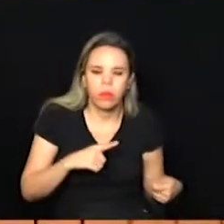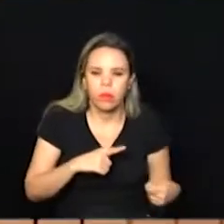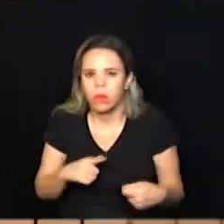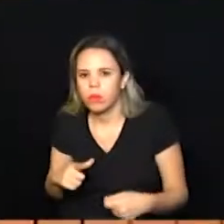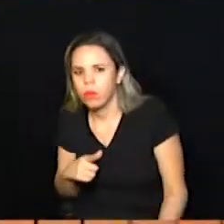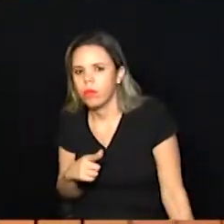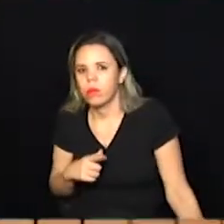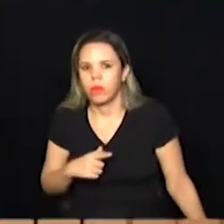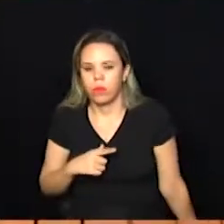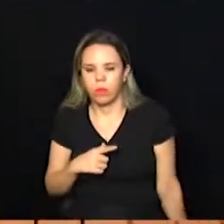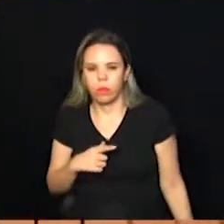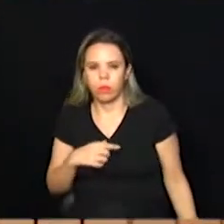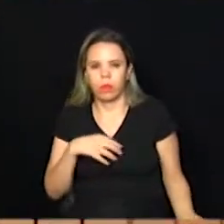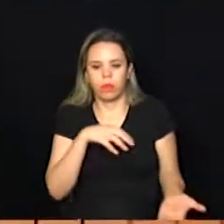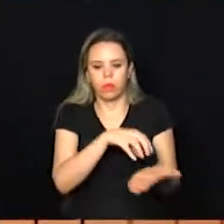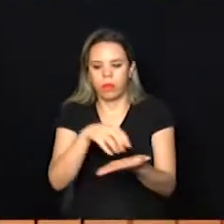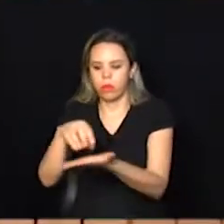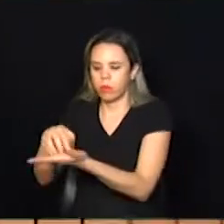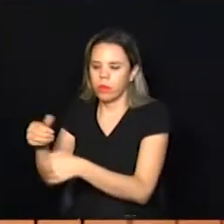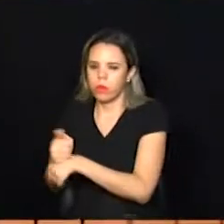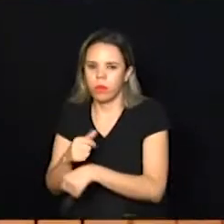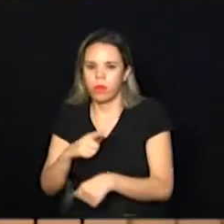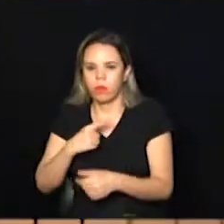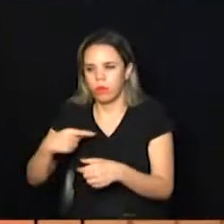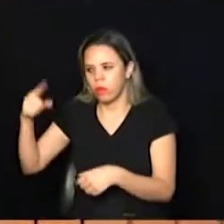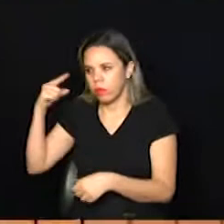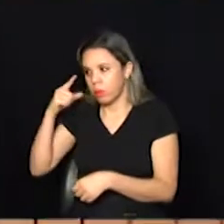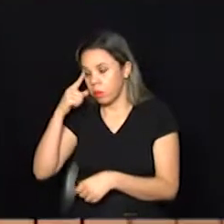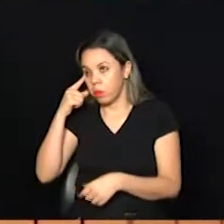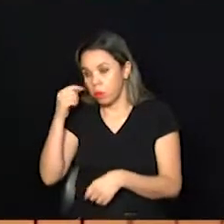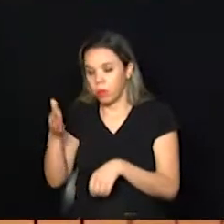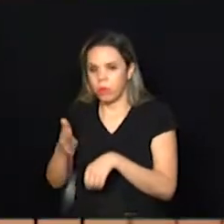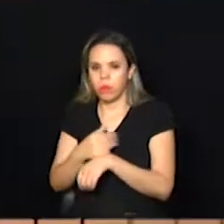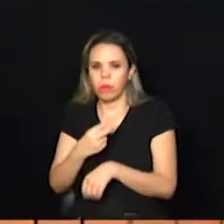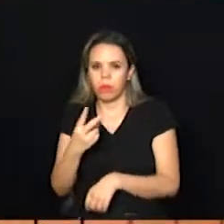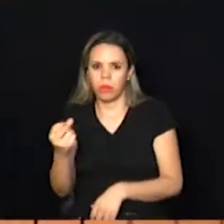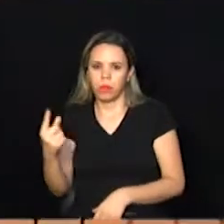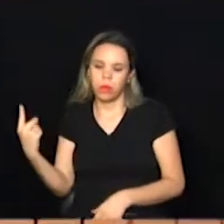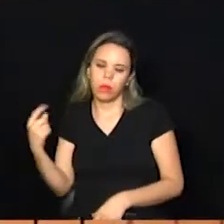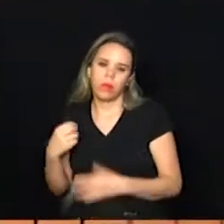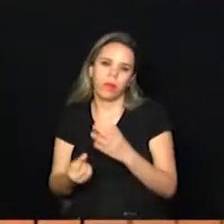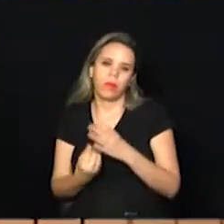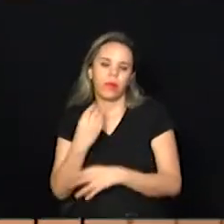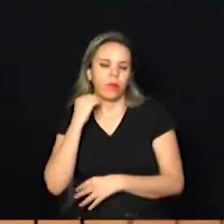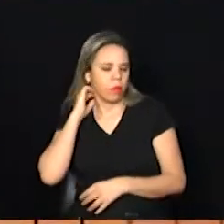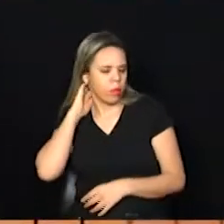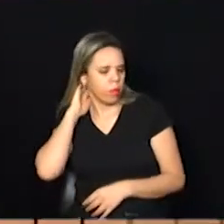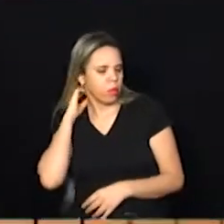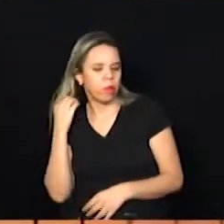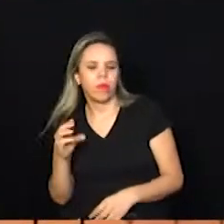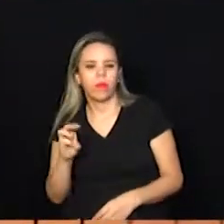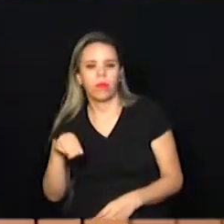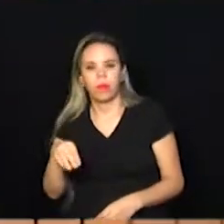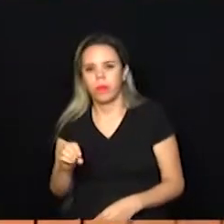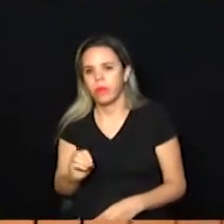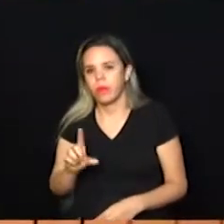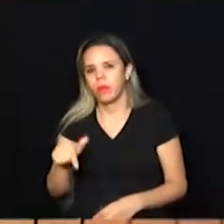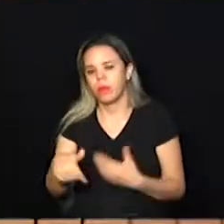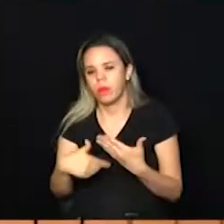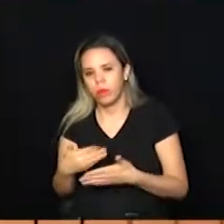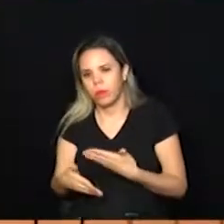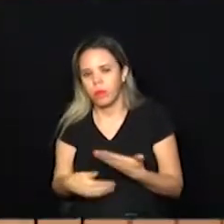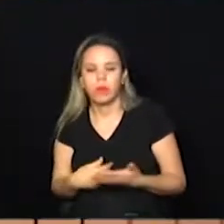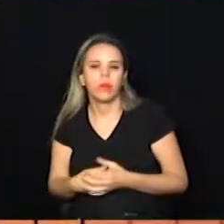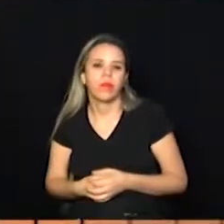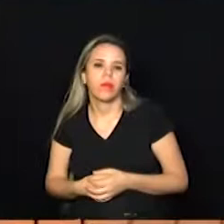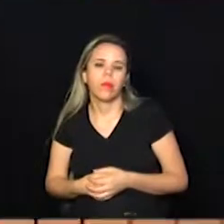desses centros especializados. Campinas, até anterior a 2001, né, a criação do CEAMO, mas que vem aí